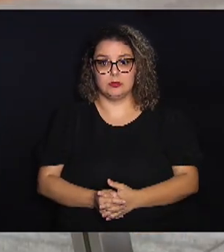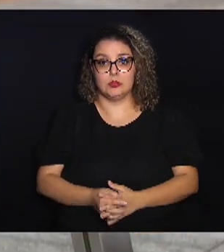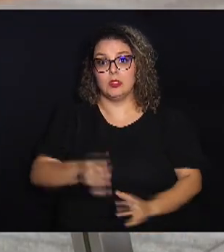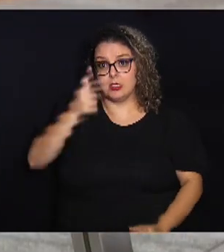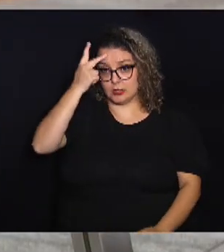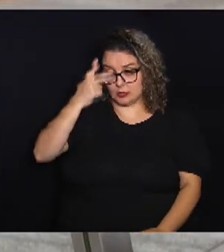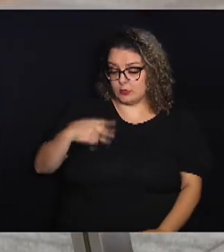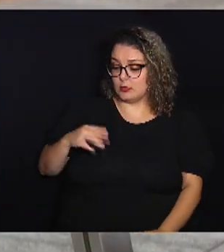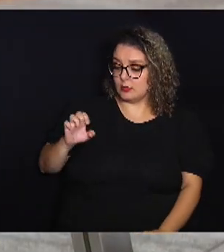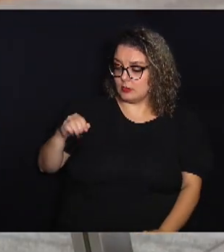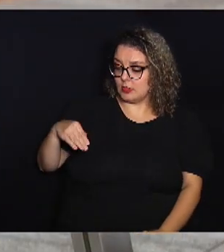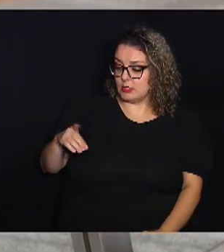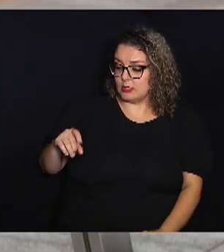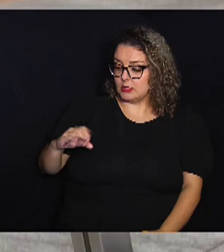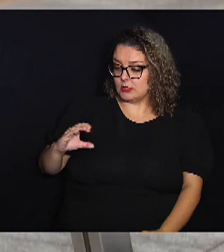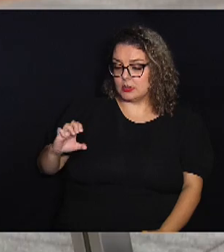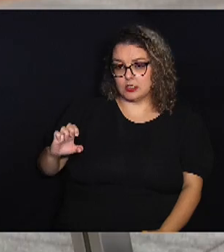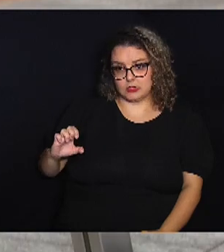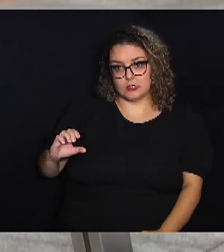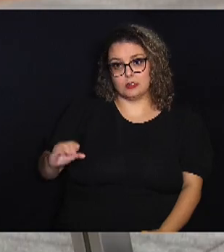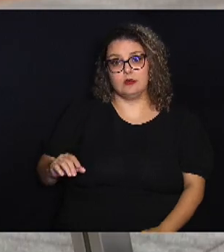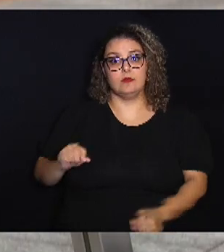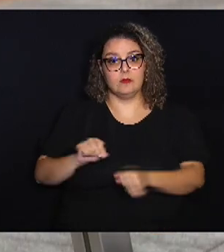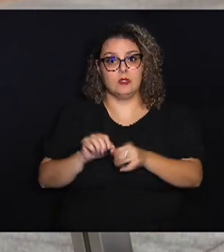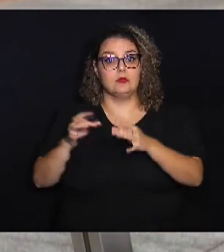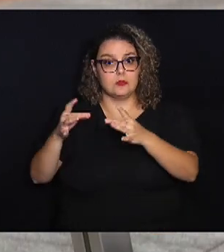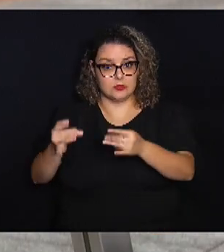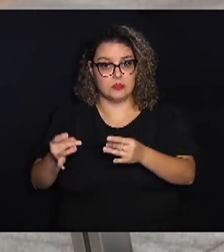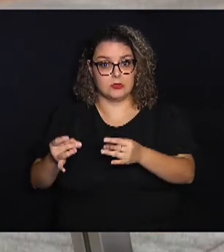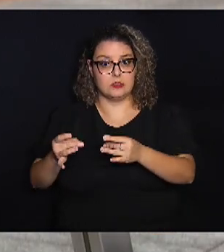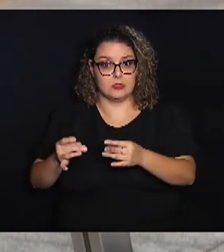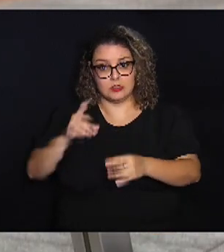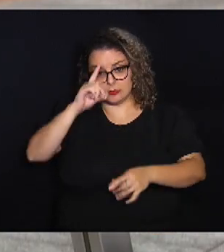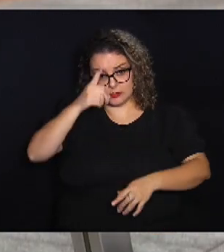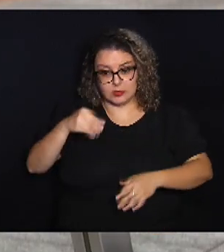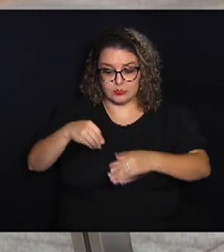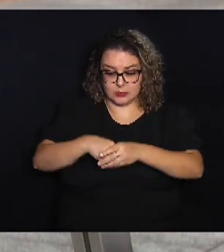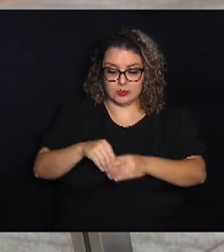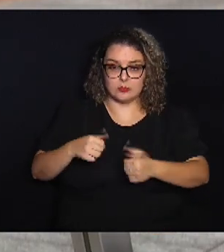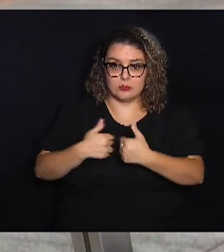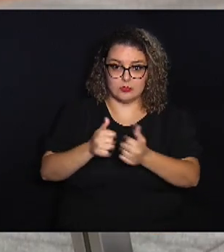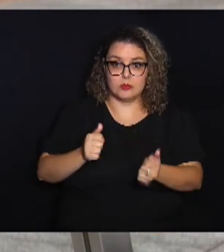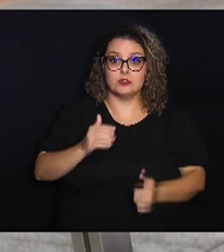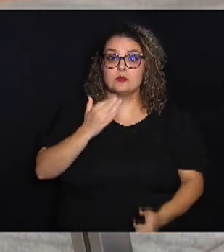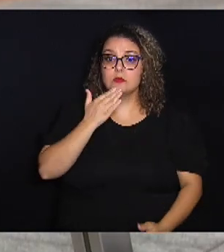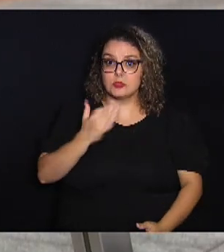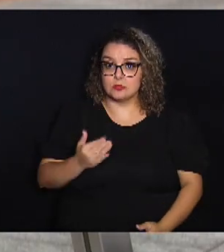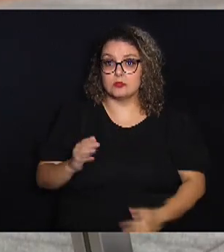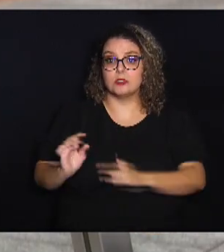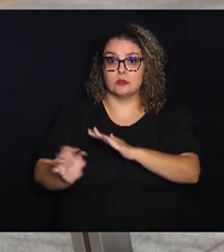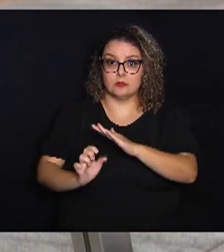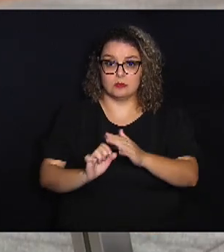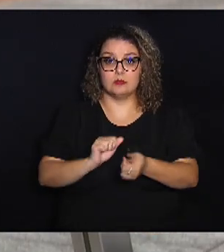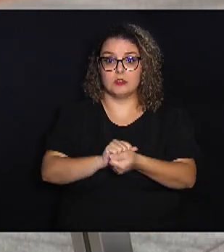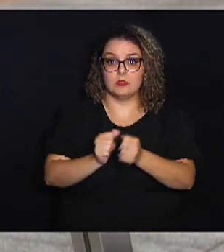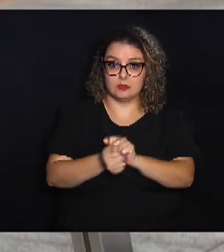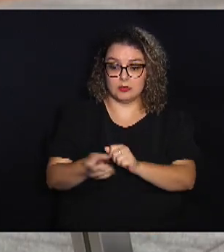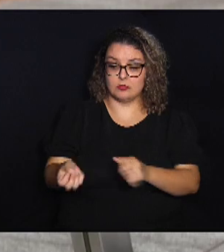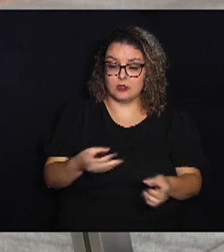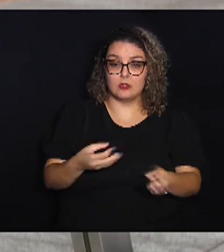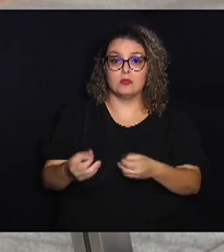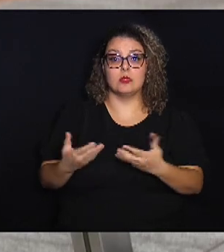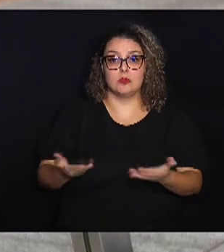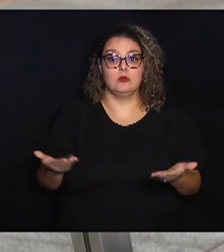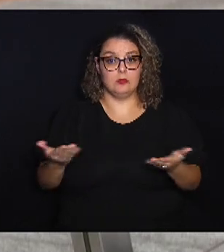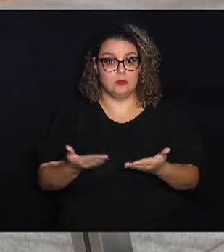ela já fez os adesivos e já mandou colocar os adesivos nos ônibus. Ela já pediu para que as empresas se atualizassem a isso. Então